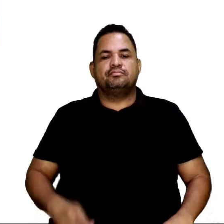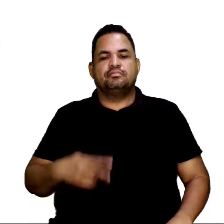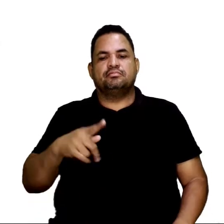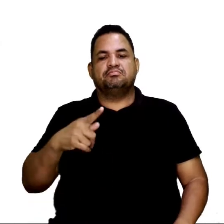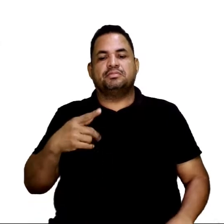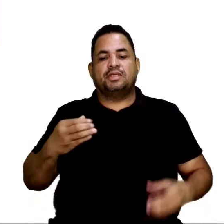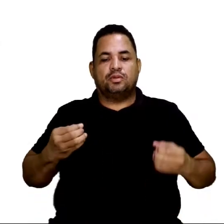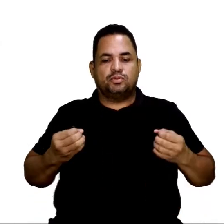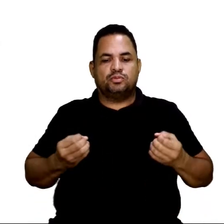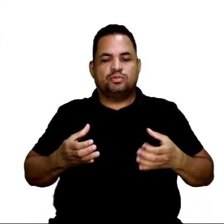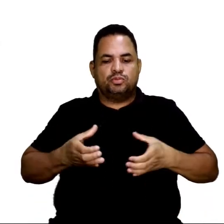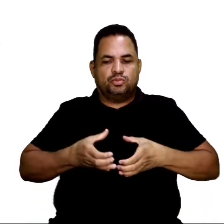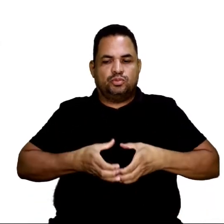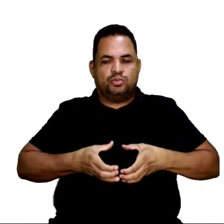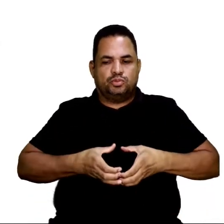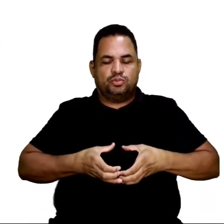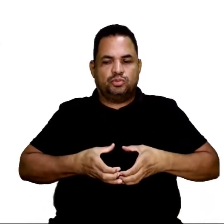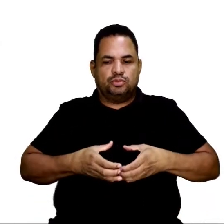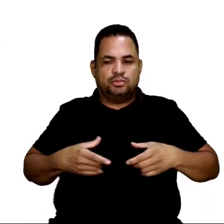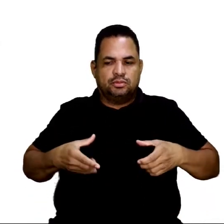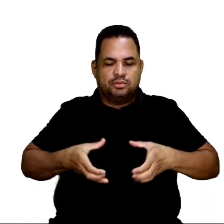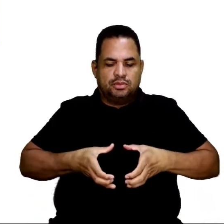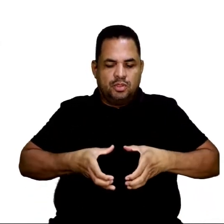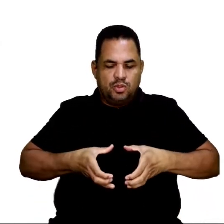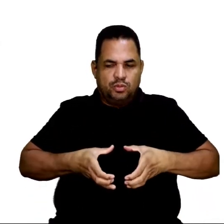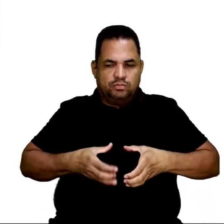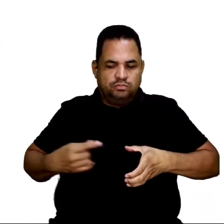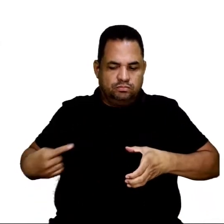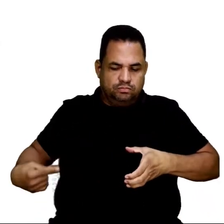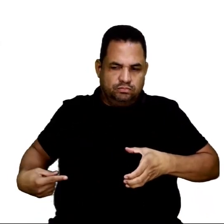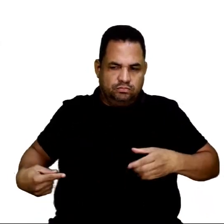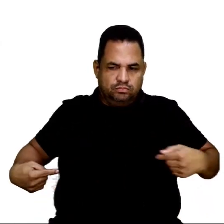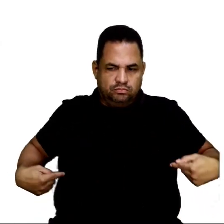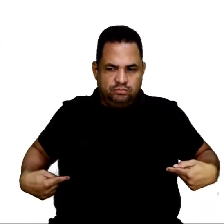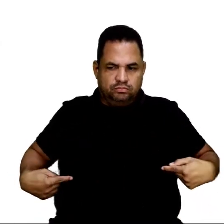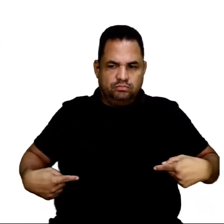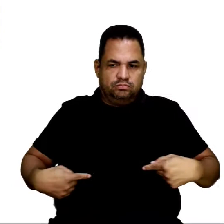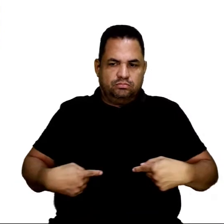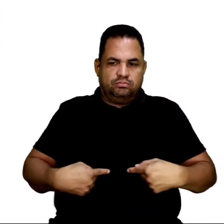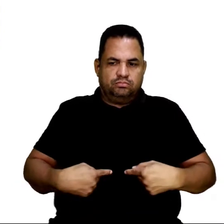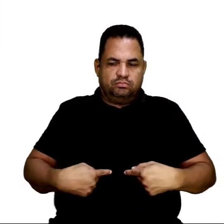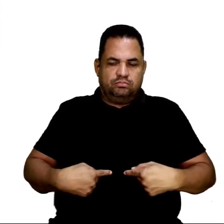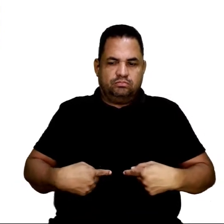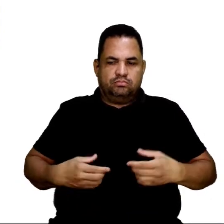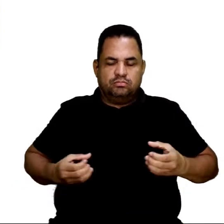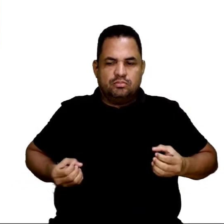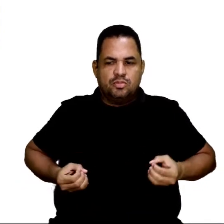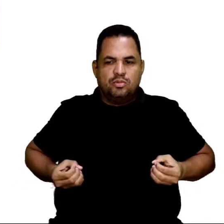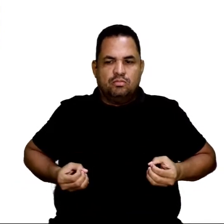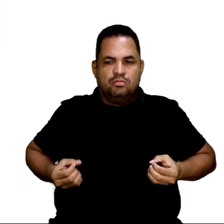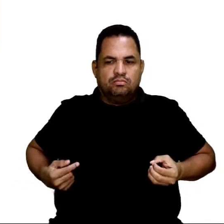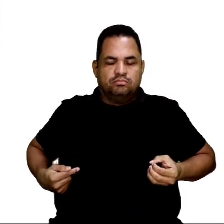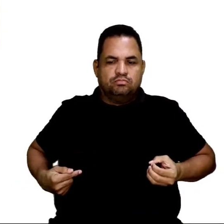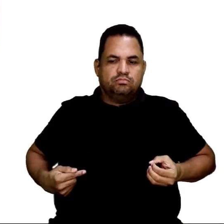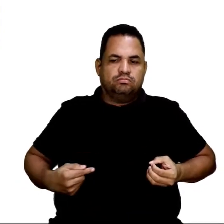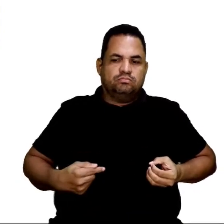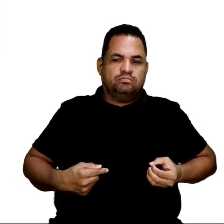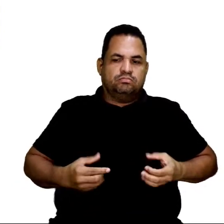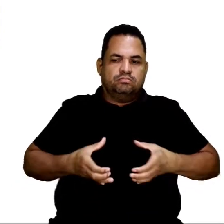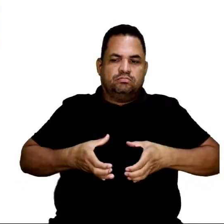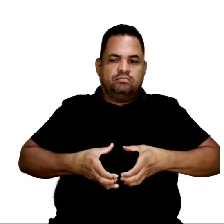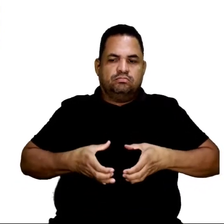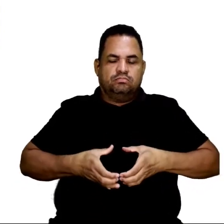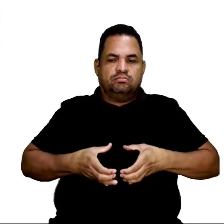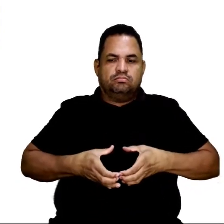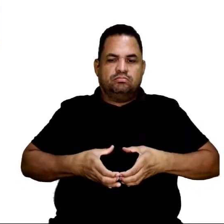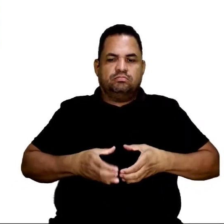porque o intuito agora dessa célula fecundada, ou seja, dessa célula ovo ou zigoto, olha que imagem interessante, né?